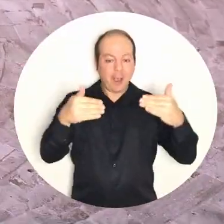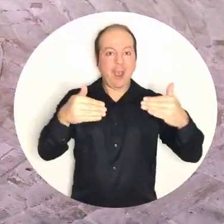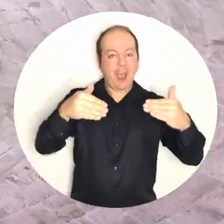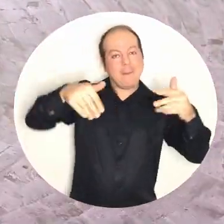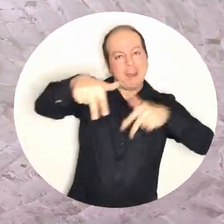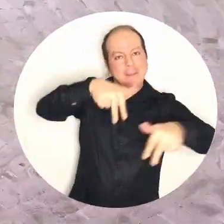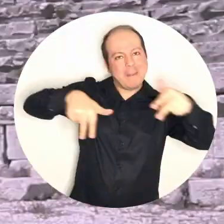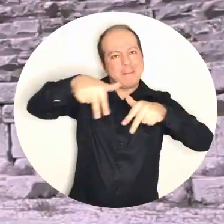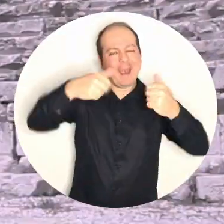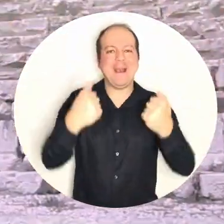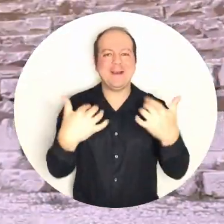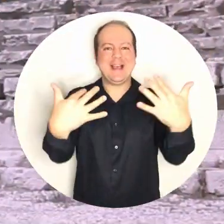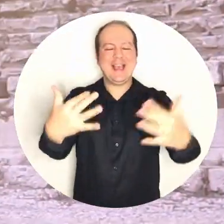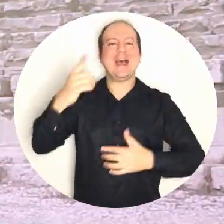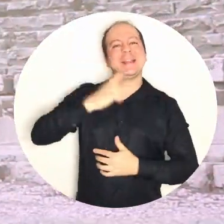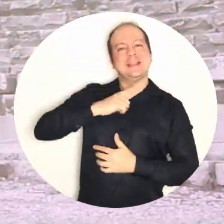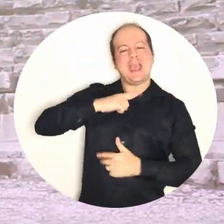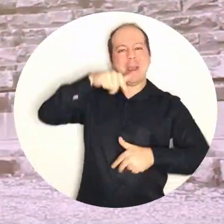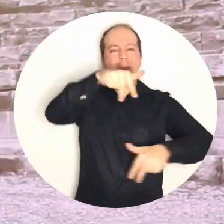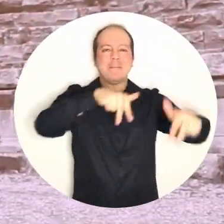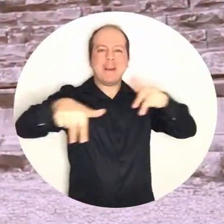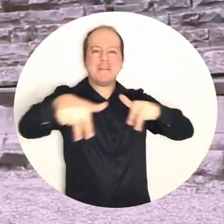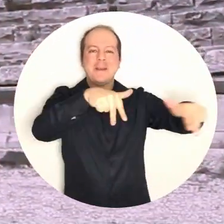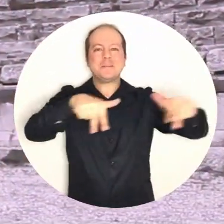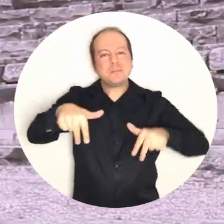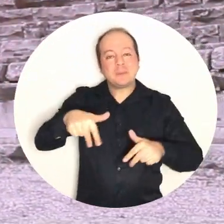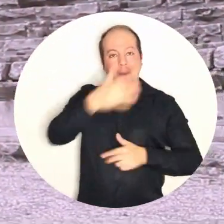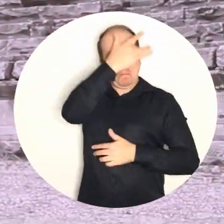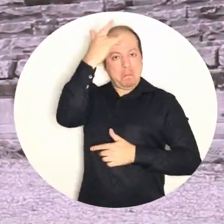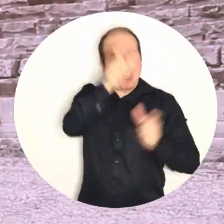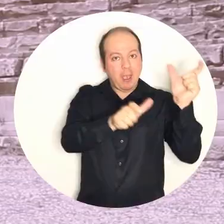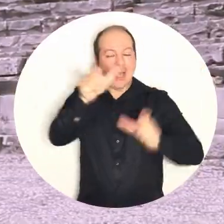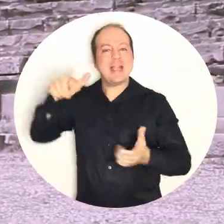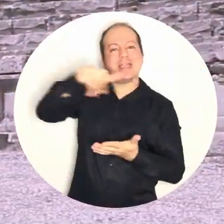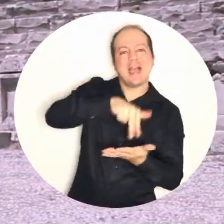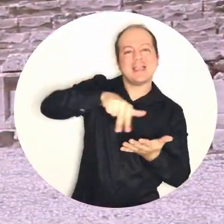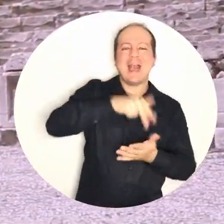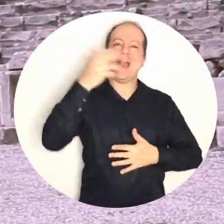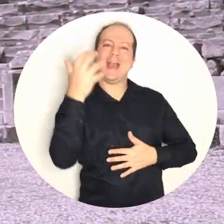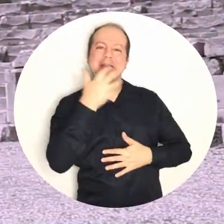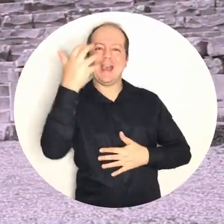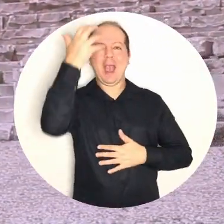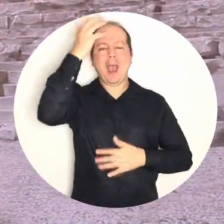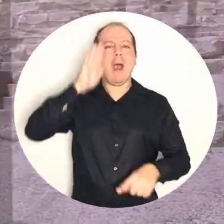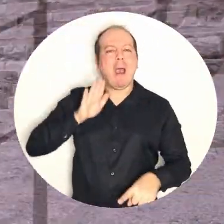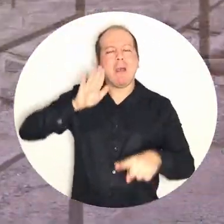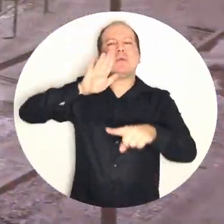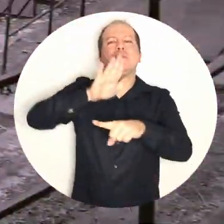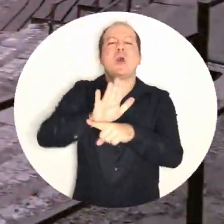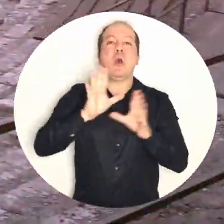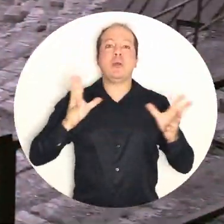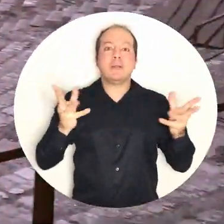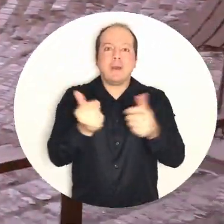a plateia. Nesse espaço semicircular, o coro dançava e cantava,